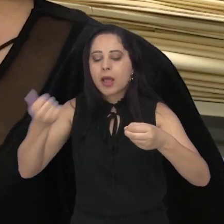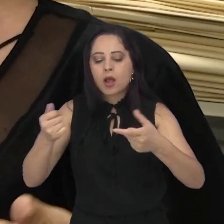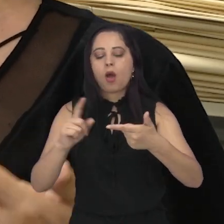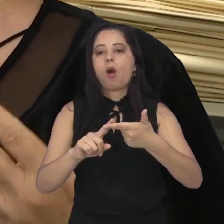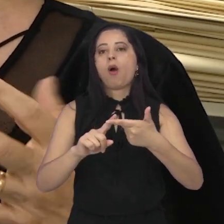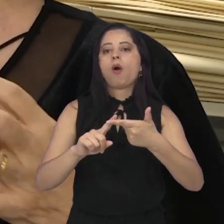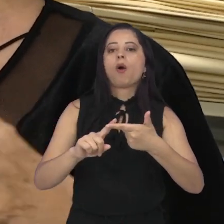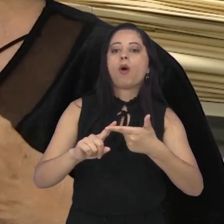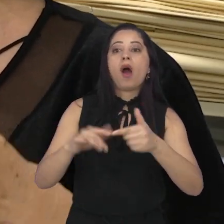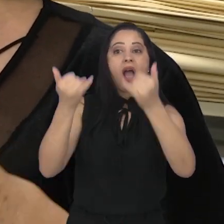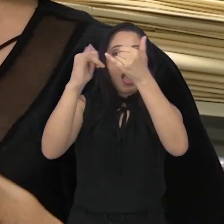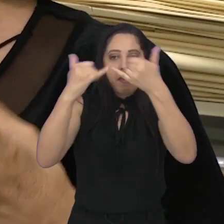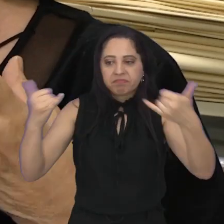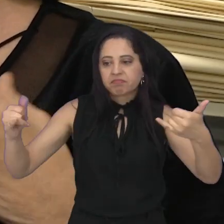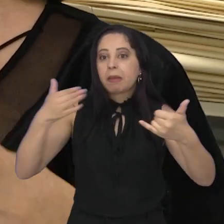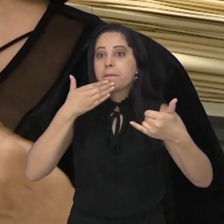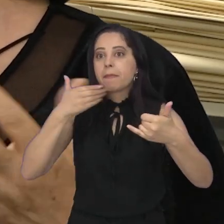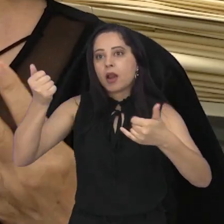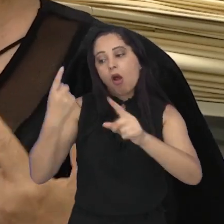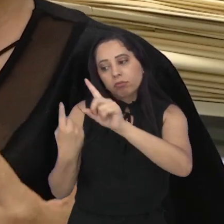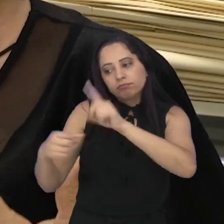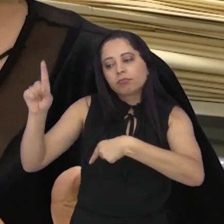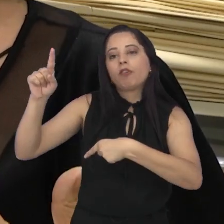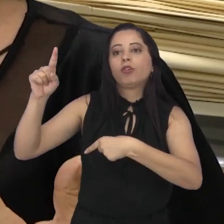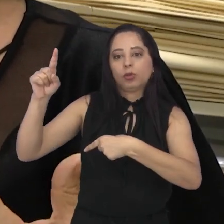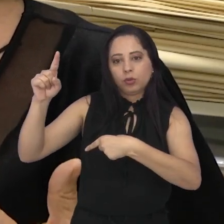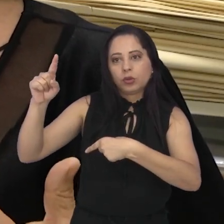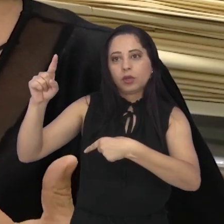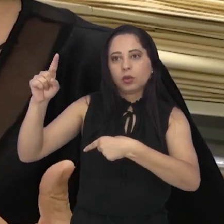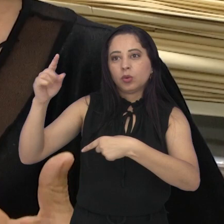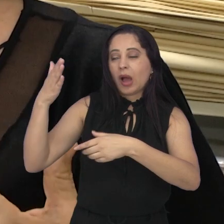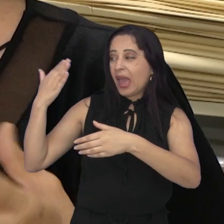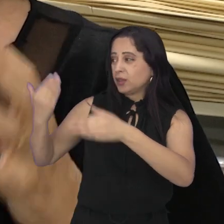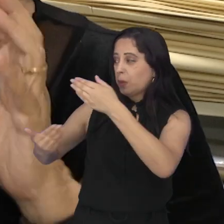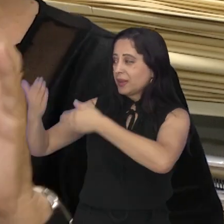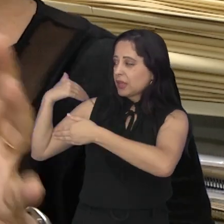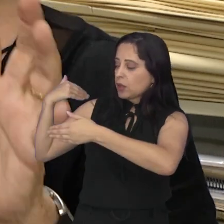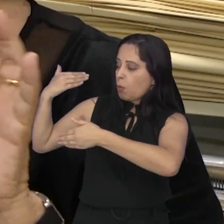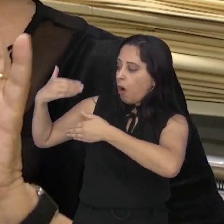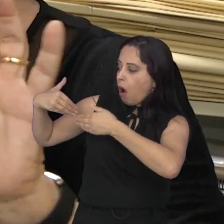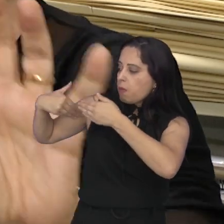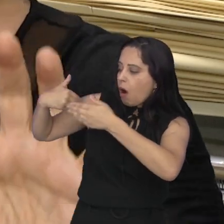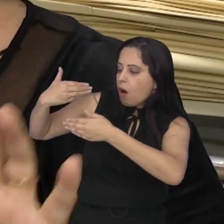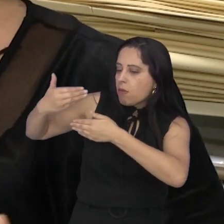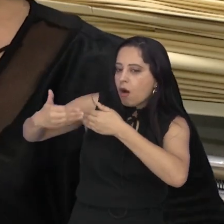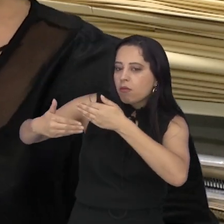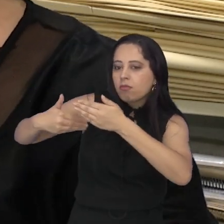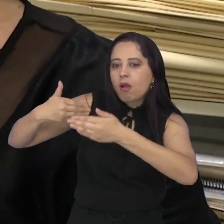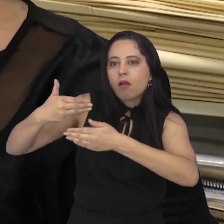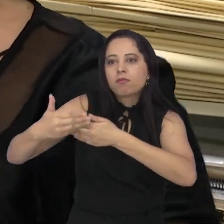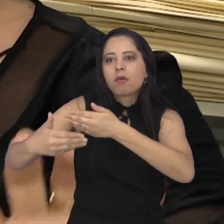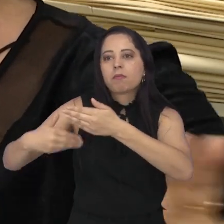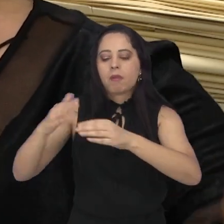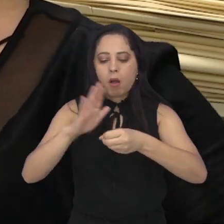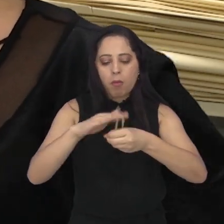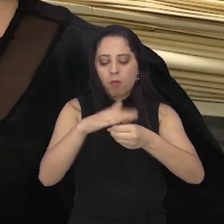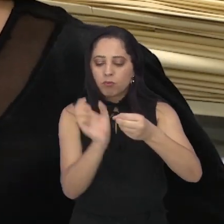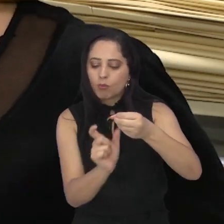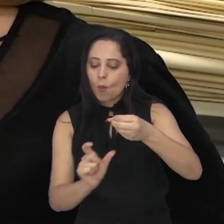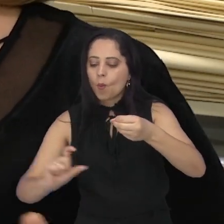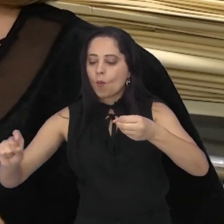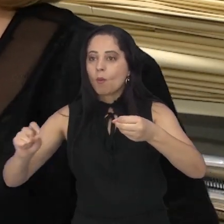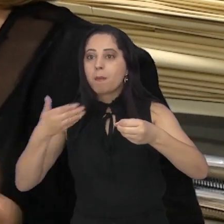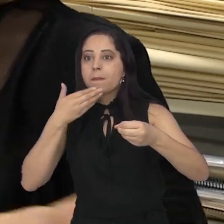ter condições, ela vai criar eletricidade, ela vai se voltar para